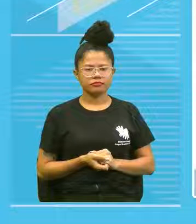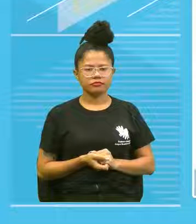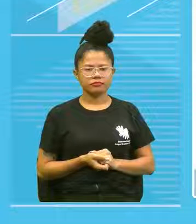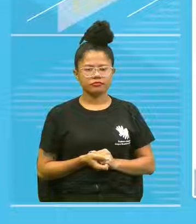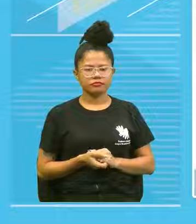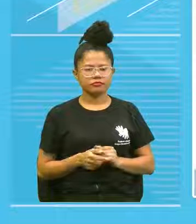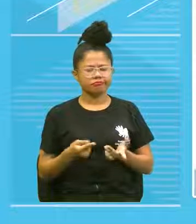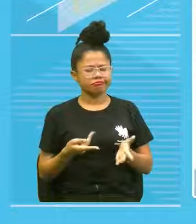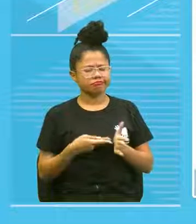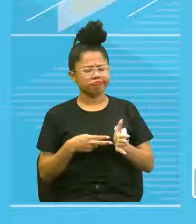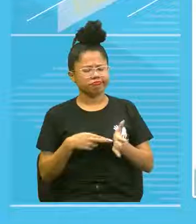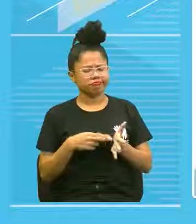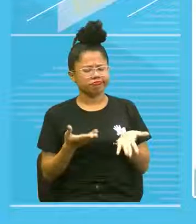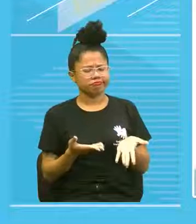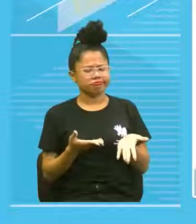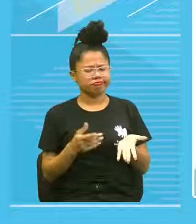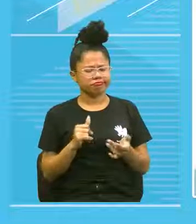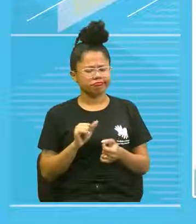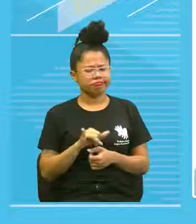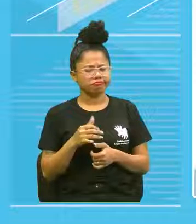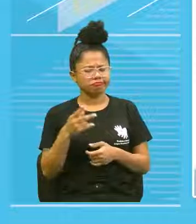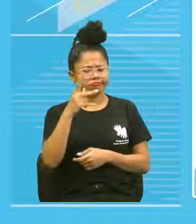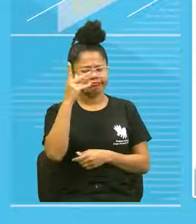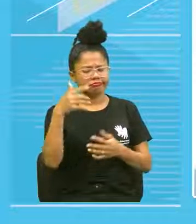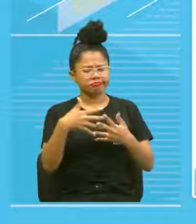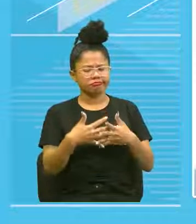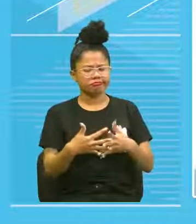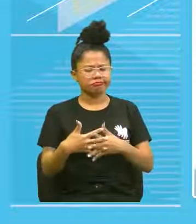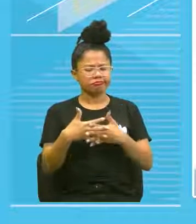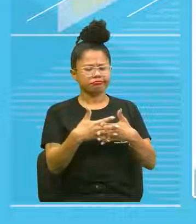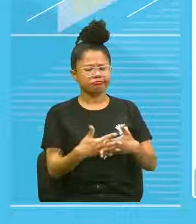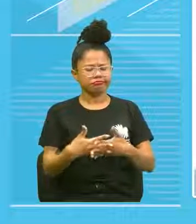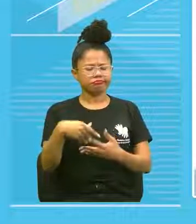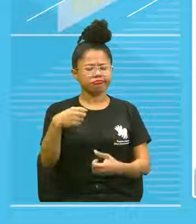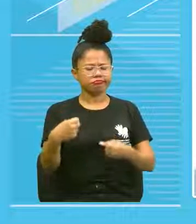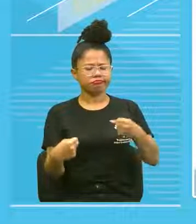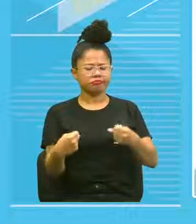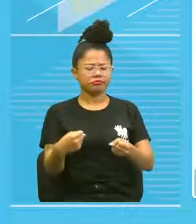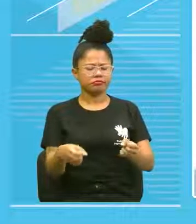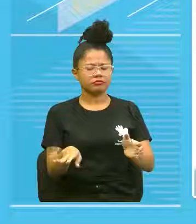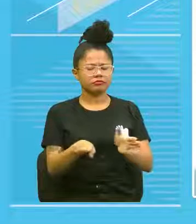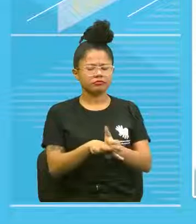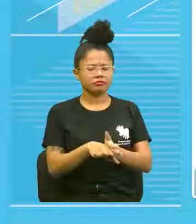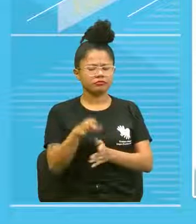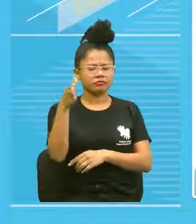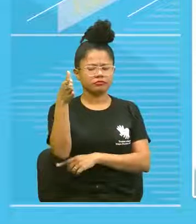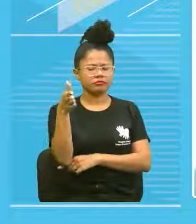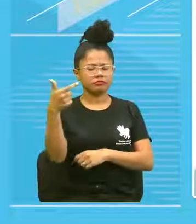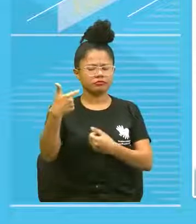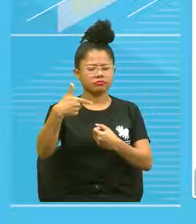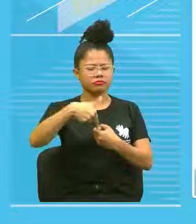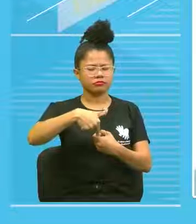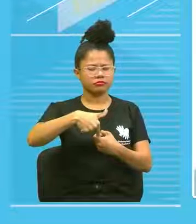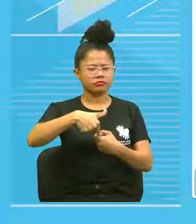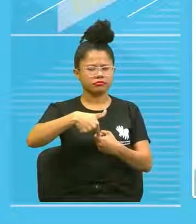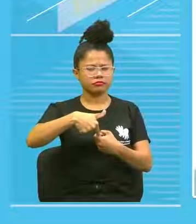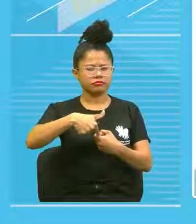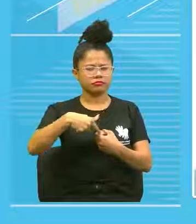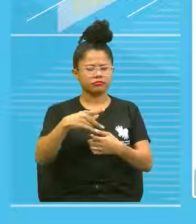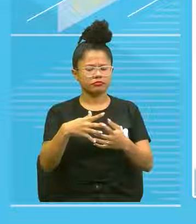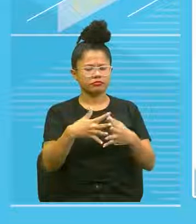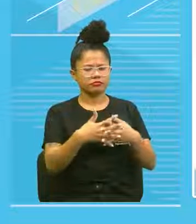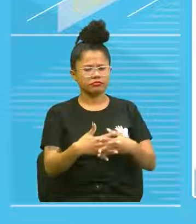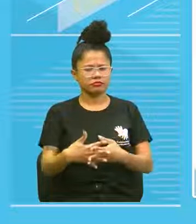o professor quer dizer que quando um caminhoneiro para num posto o e abastece o seu